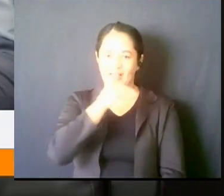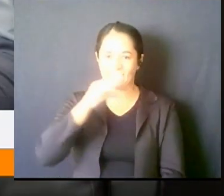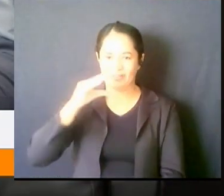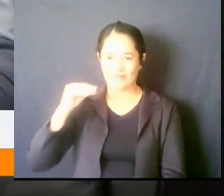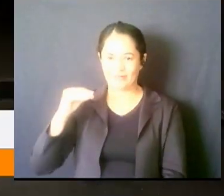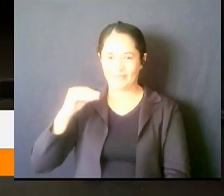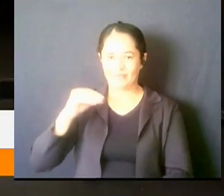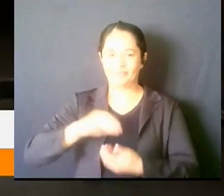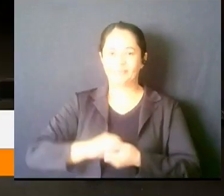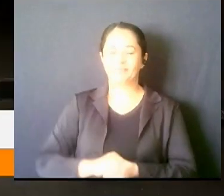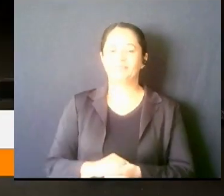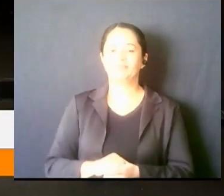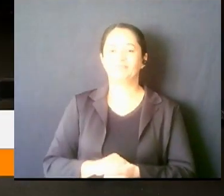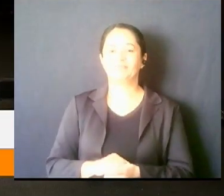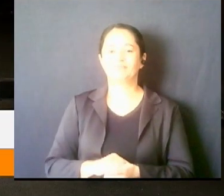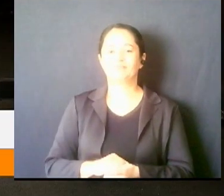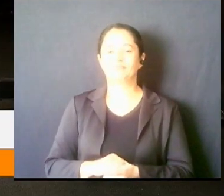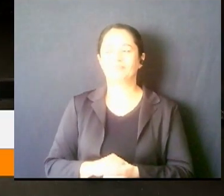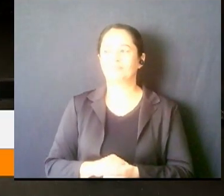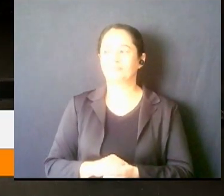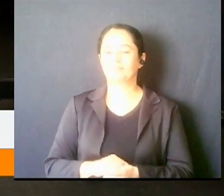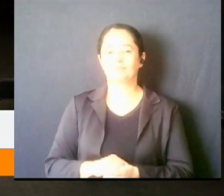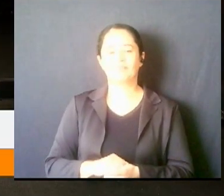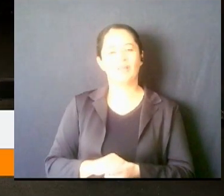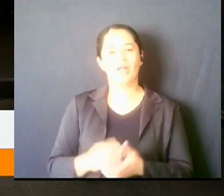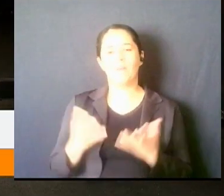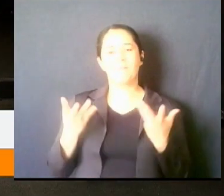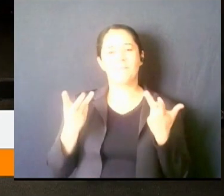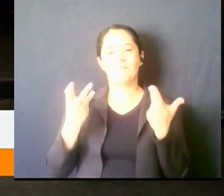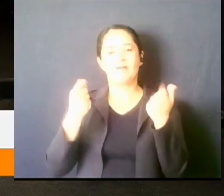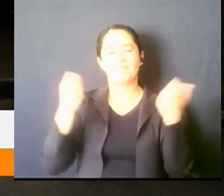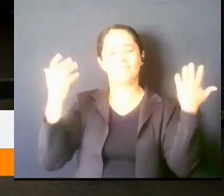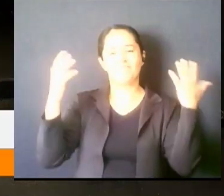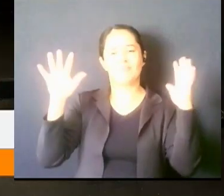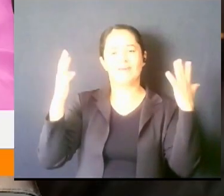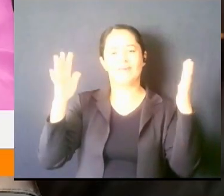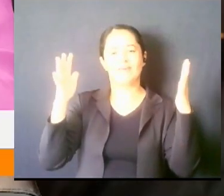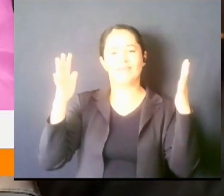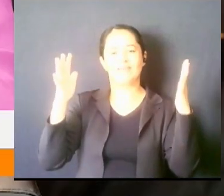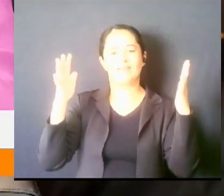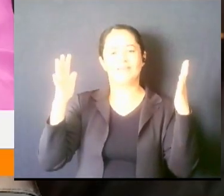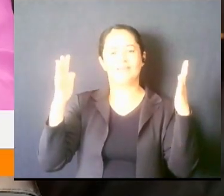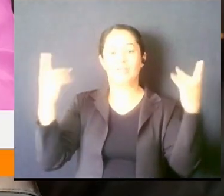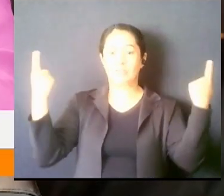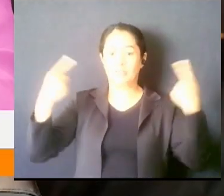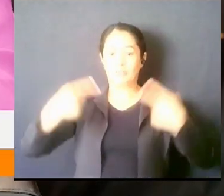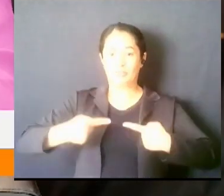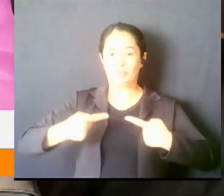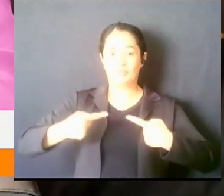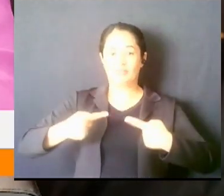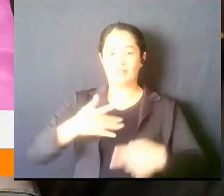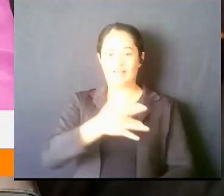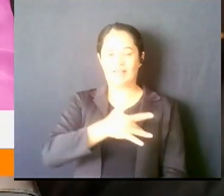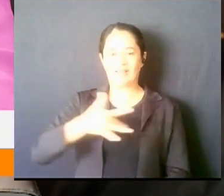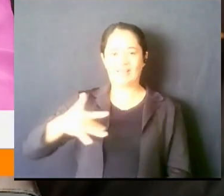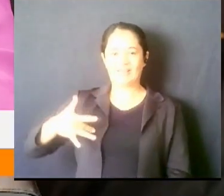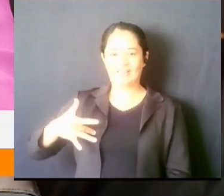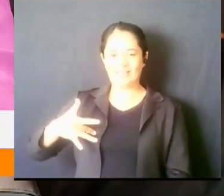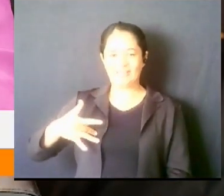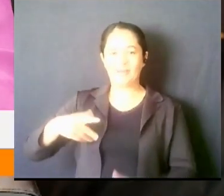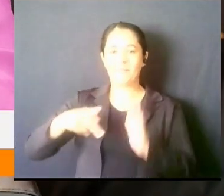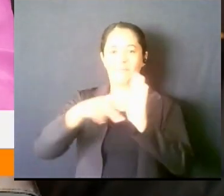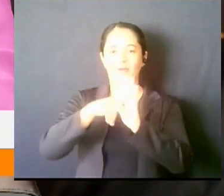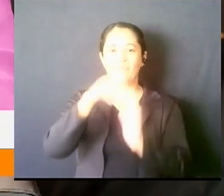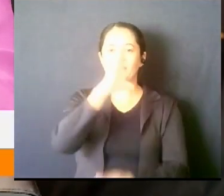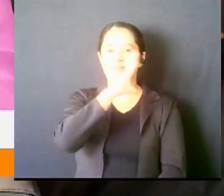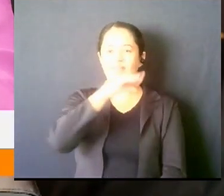Maravilha. apresentá-lo. Maravilha, parabéns, né? Parabéns pelo trabalho. Desafios atuais para a saúde e bem-estar dos adolescentes. Olha